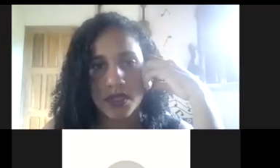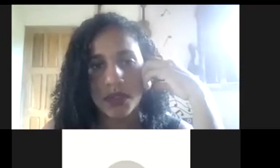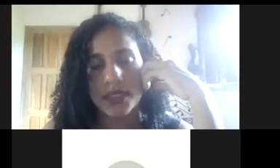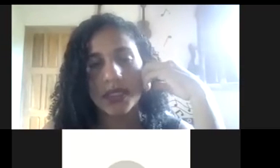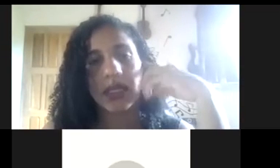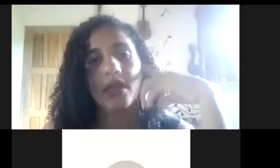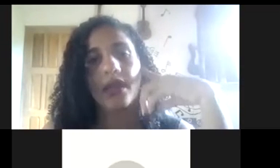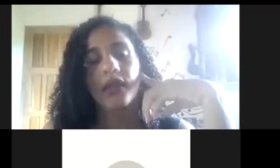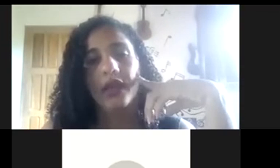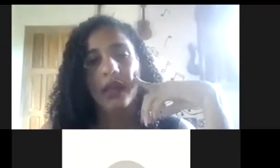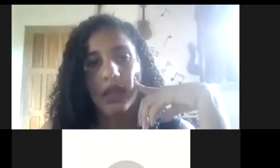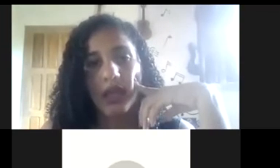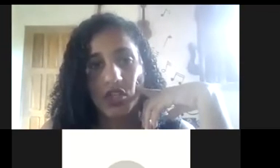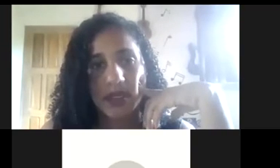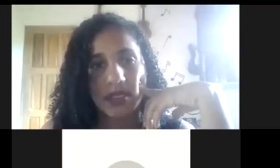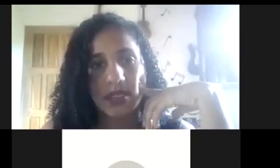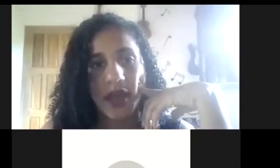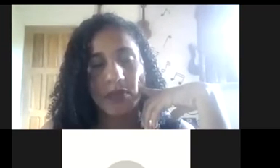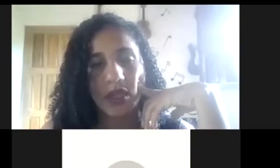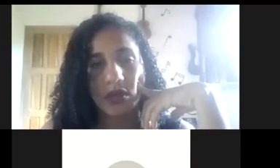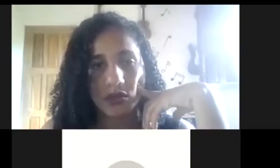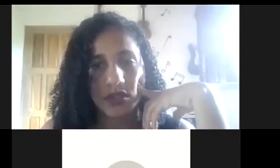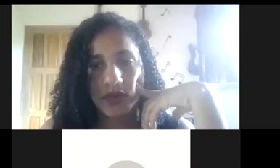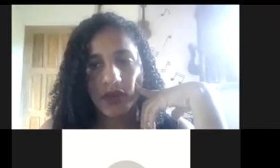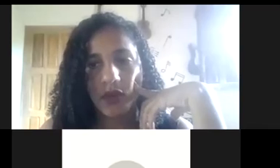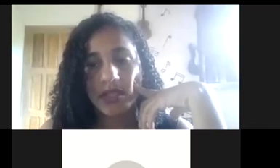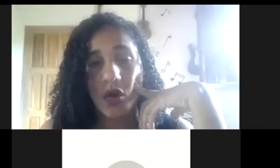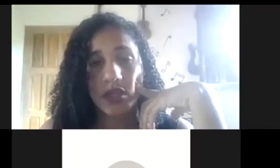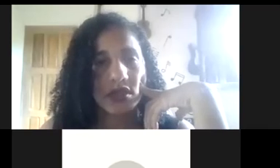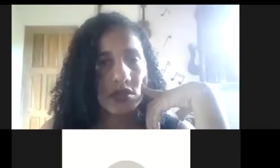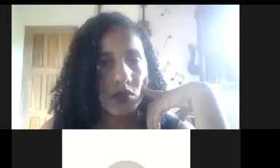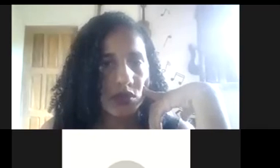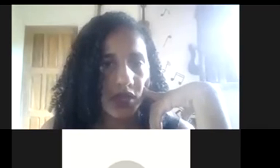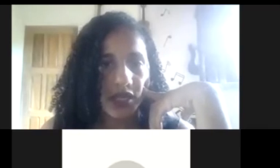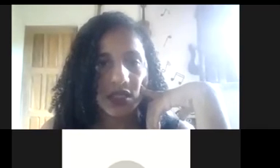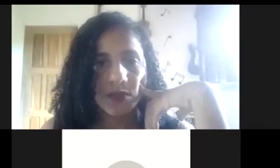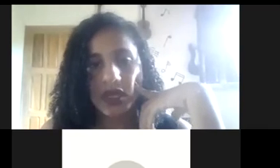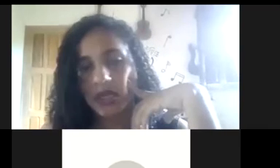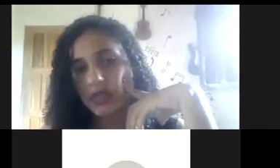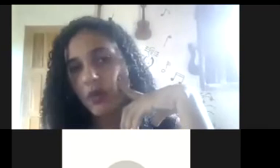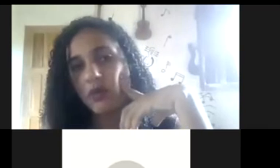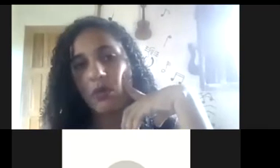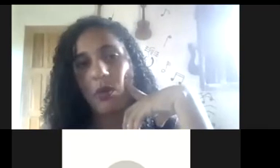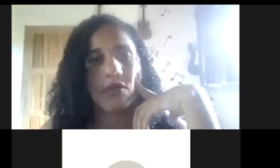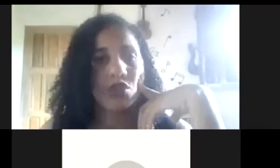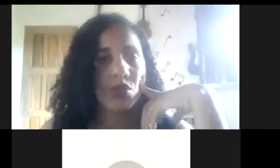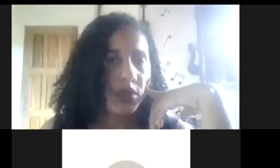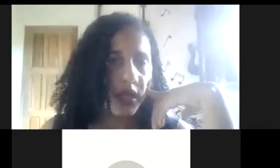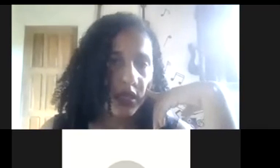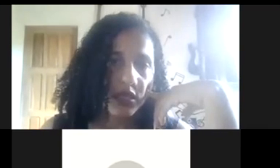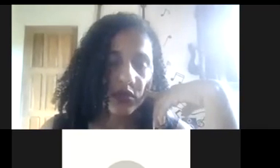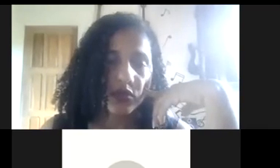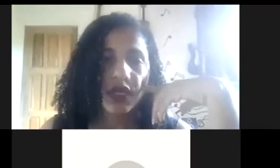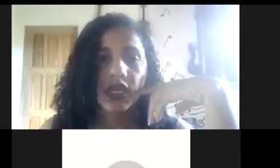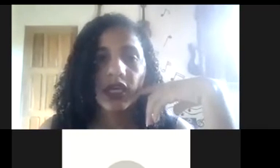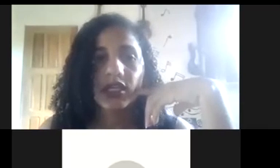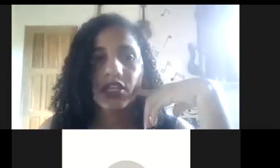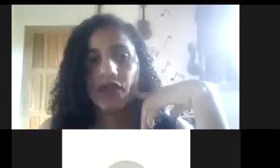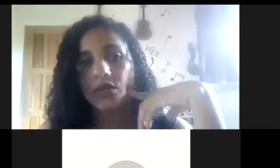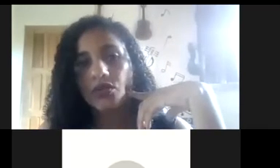para as coisas acontecerem. E a gente precisa, inclusive, ver com as coordenações, o que é que eles pensam, como é que vão estruturar